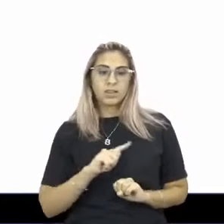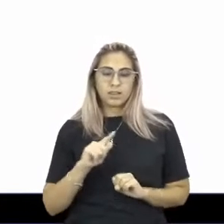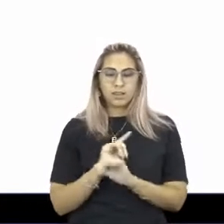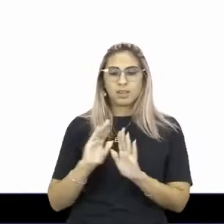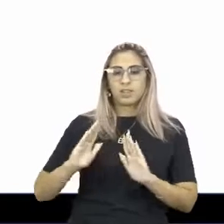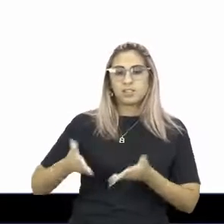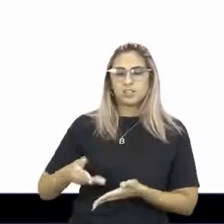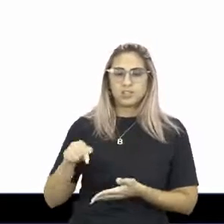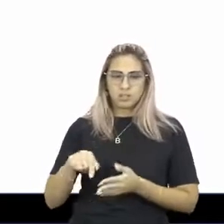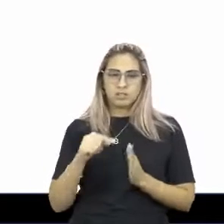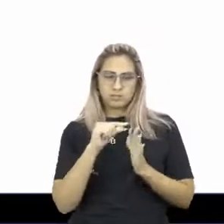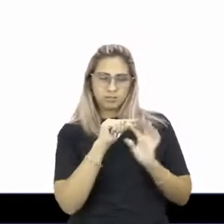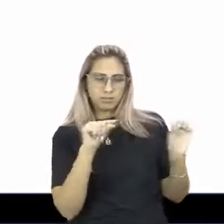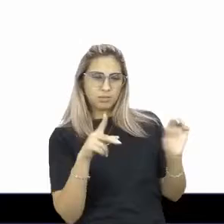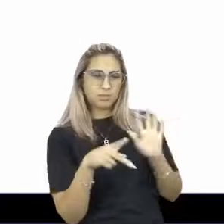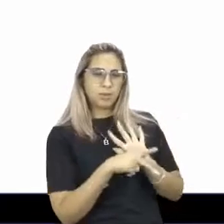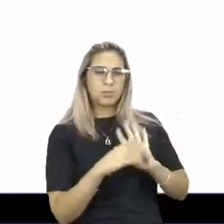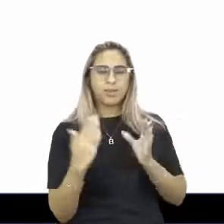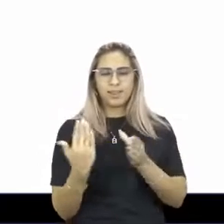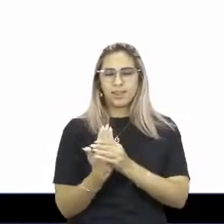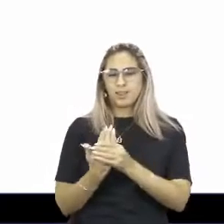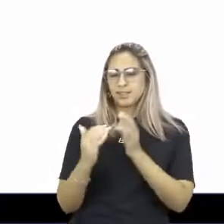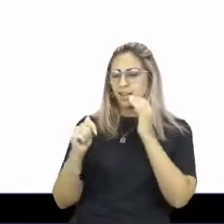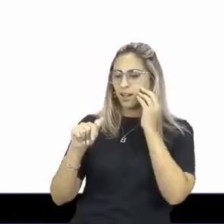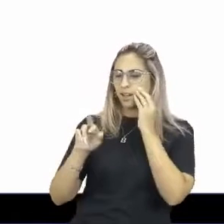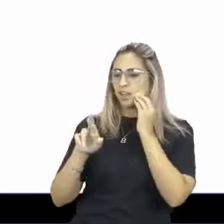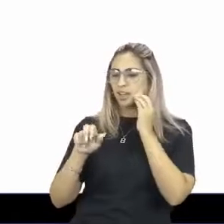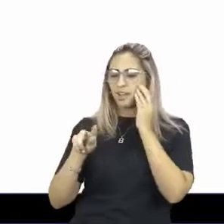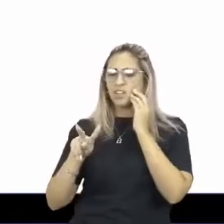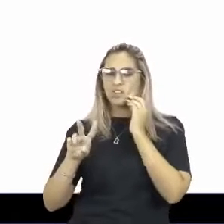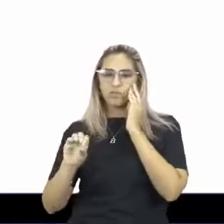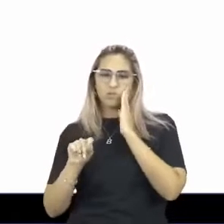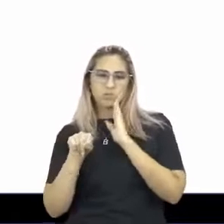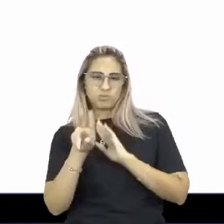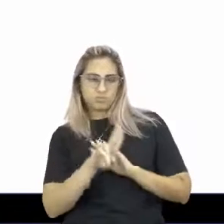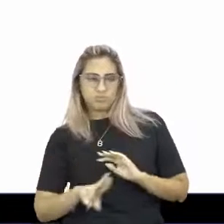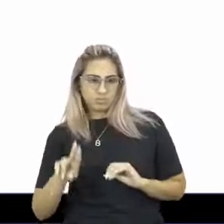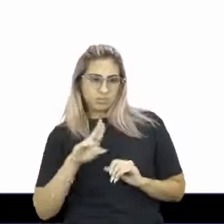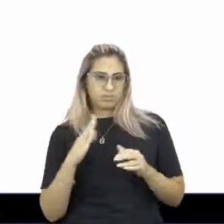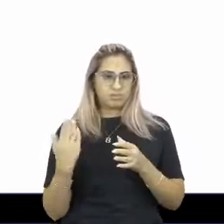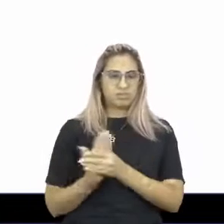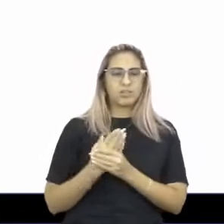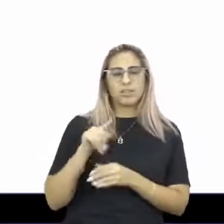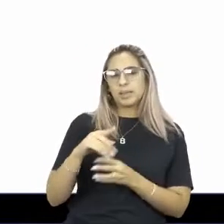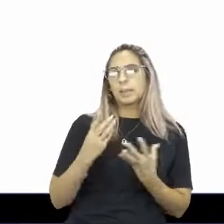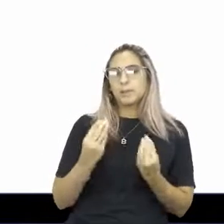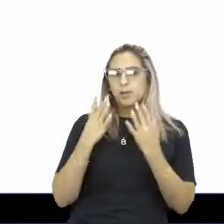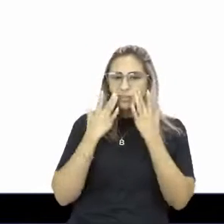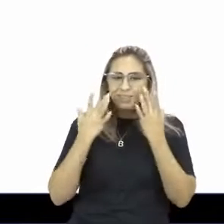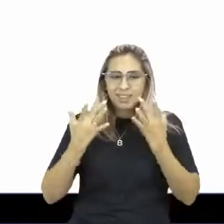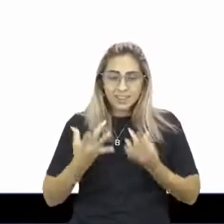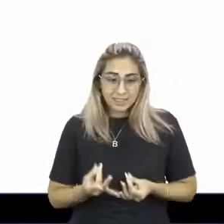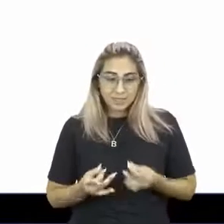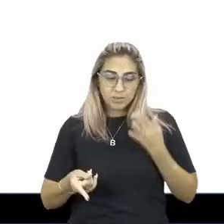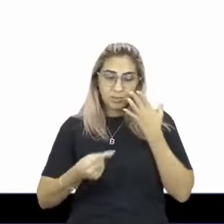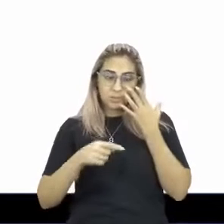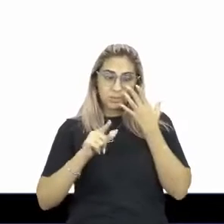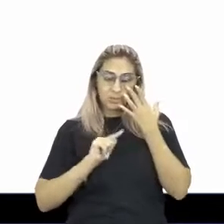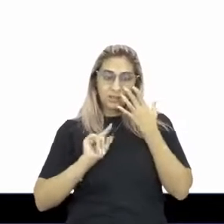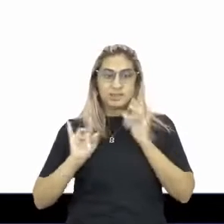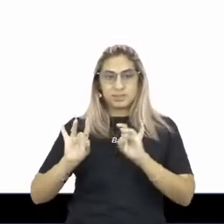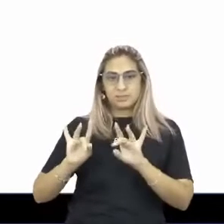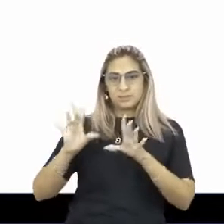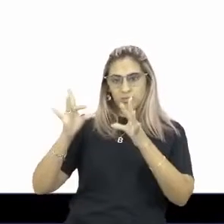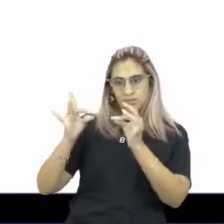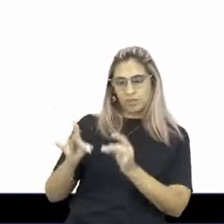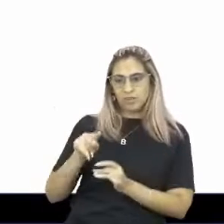ter um campinho lá para anexar o arquivo. Né? Quando ele for anexar esse arquivo, tem que ter um ponto de muita atenção, que vai estar muito bem